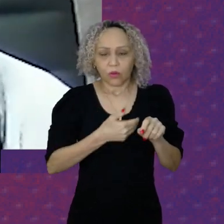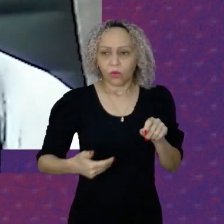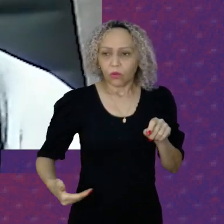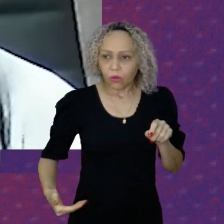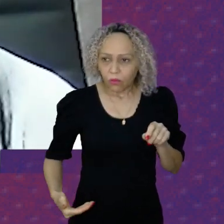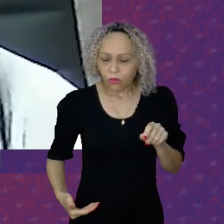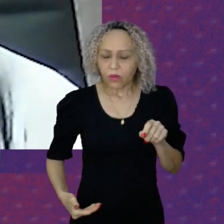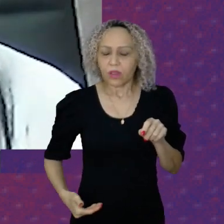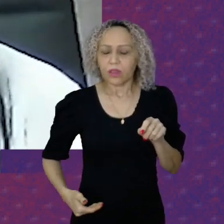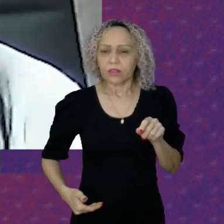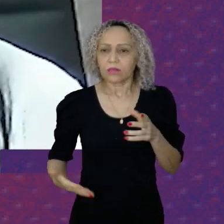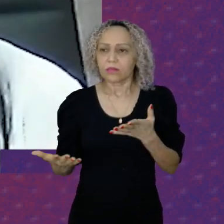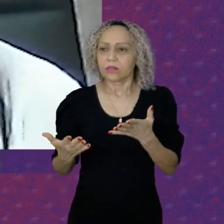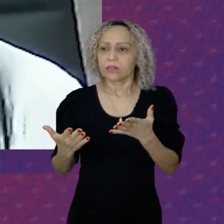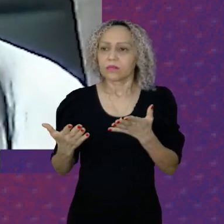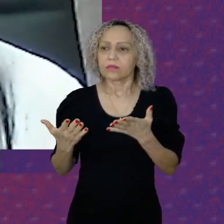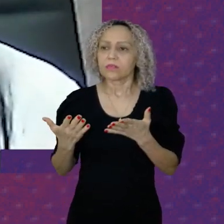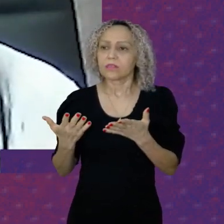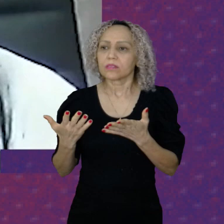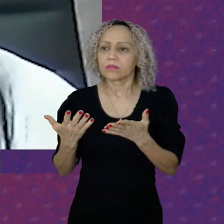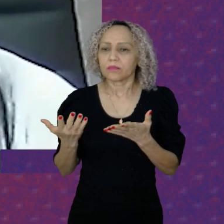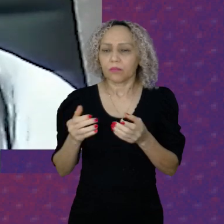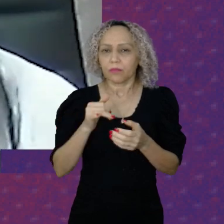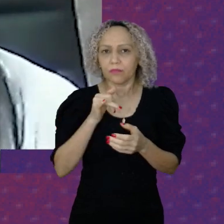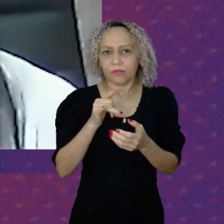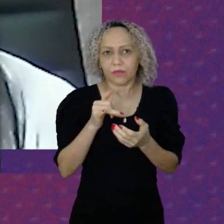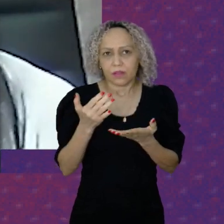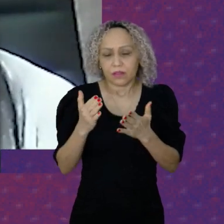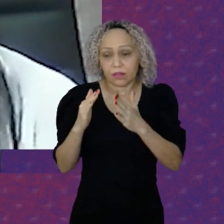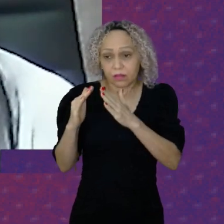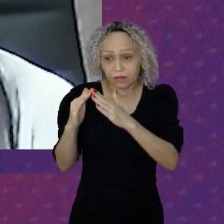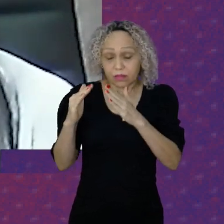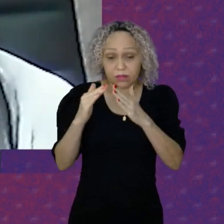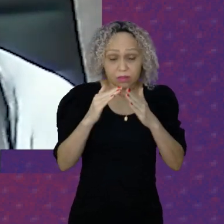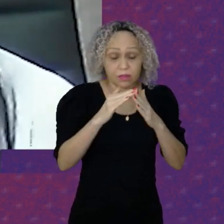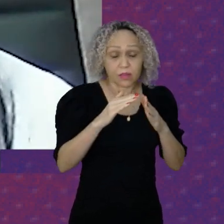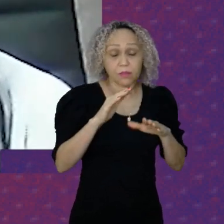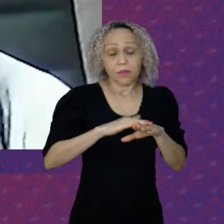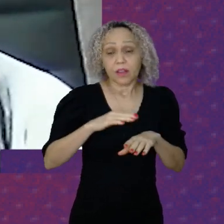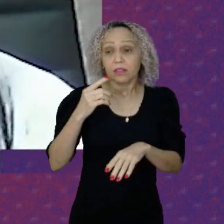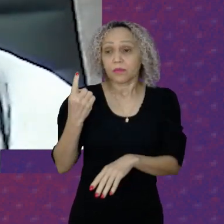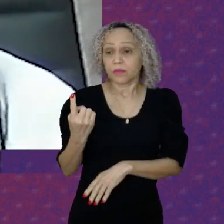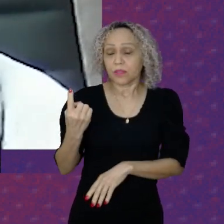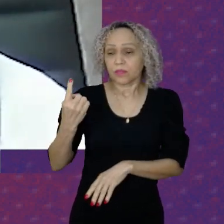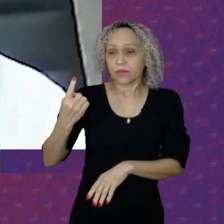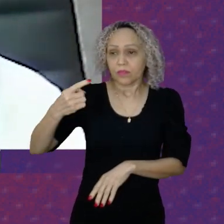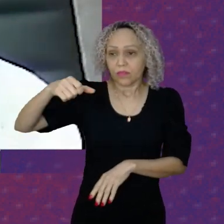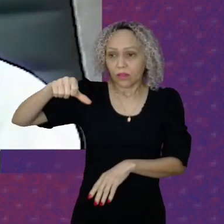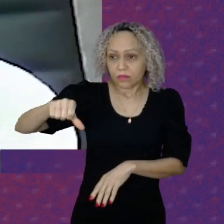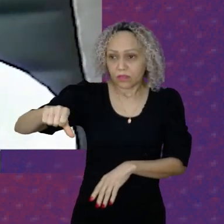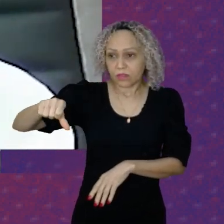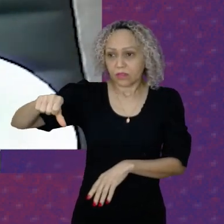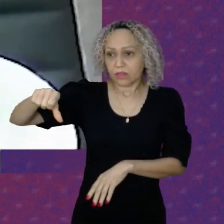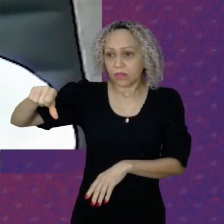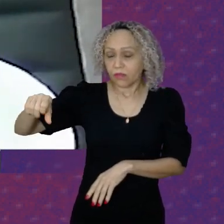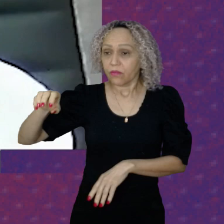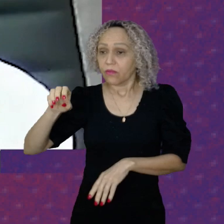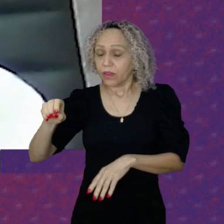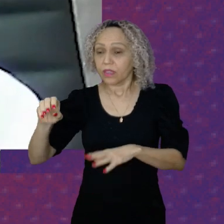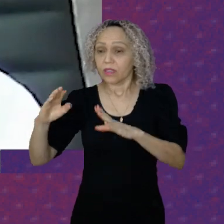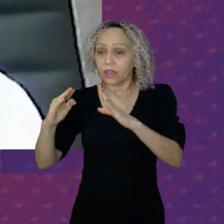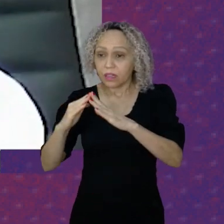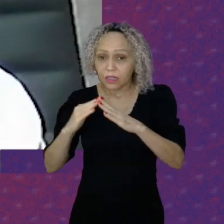programas de arrendamento residencial, com mais de 990 casas, apartamentos, que foram entregues também para